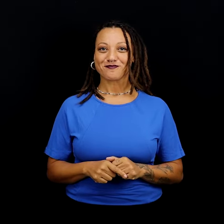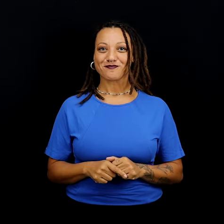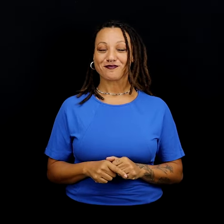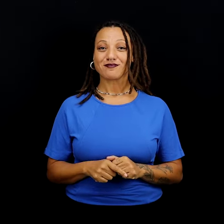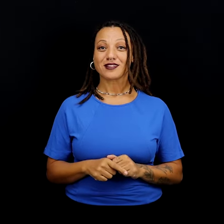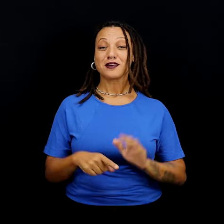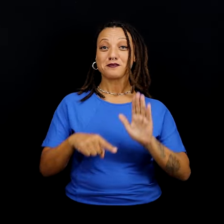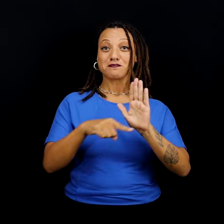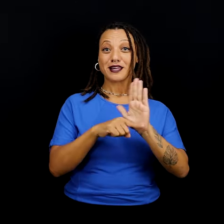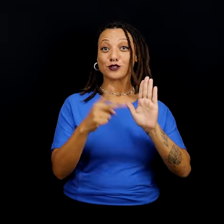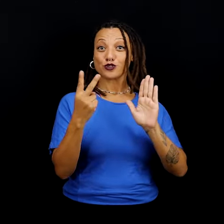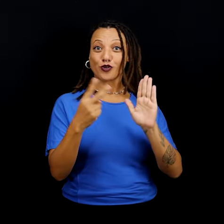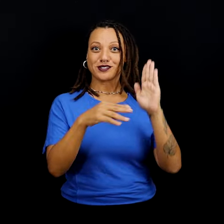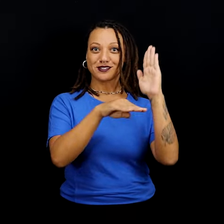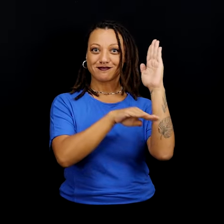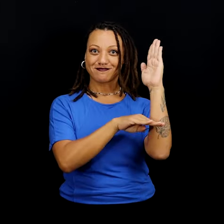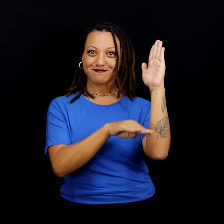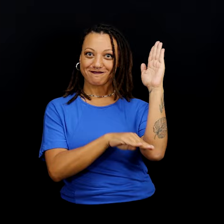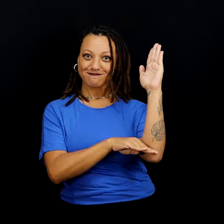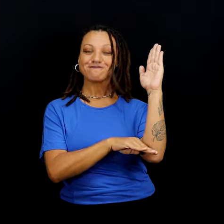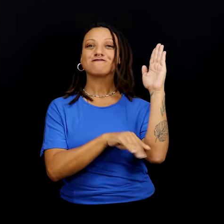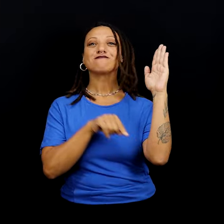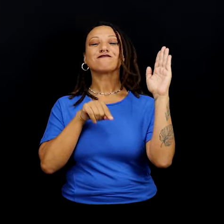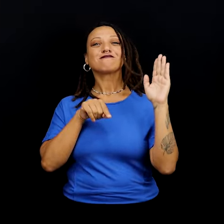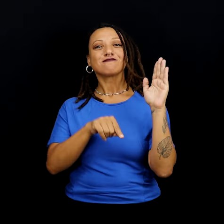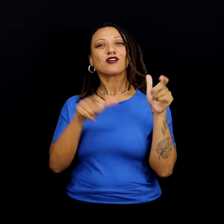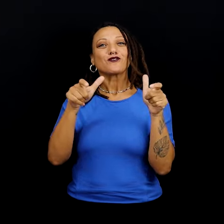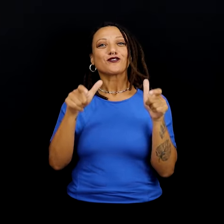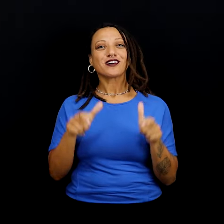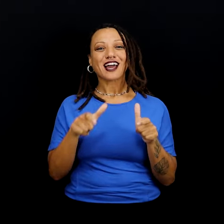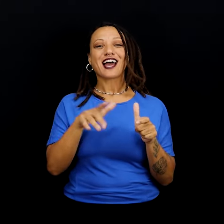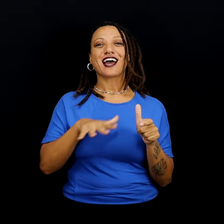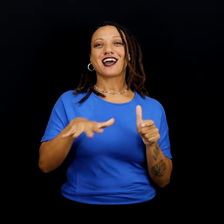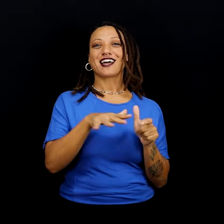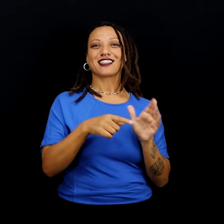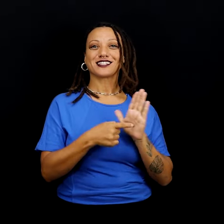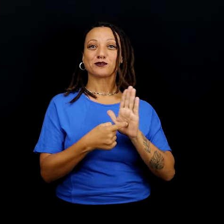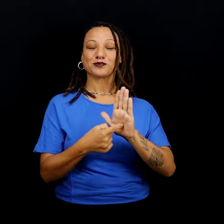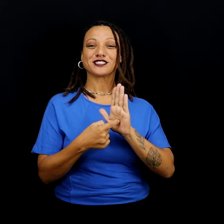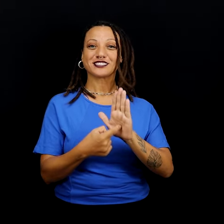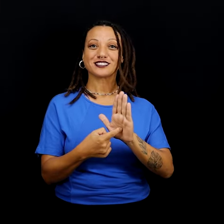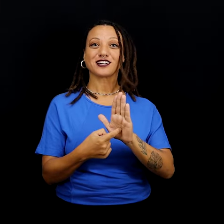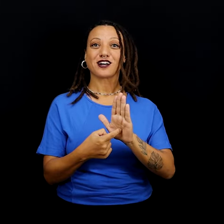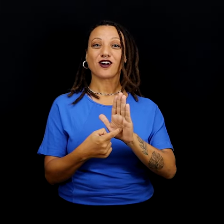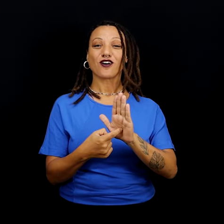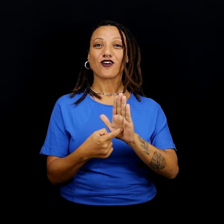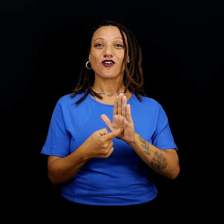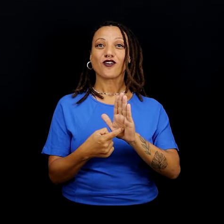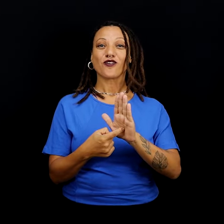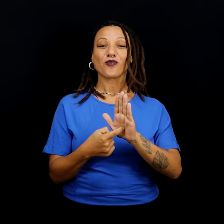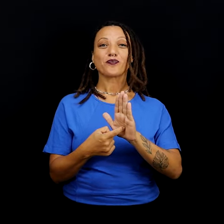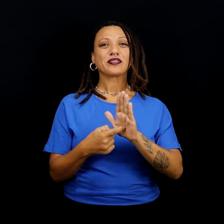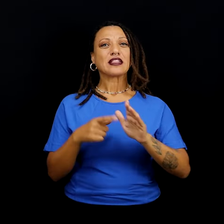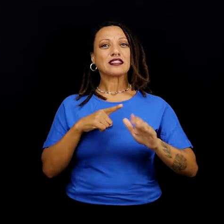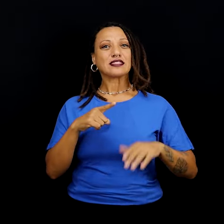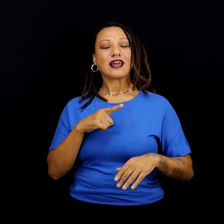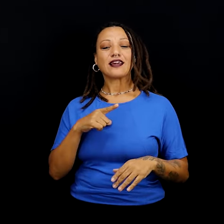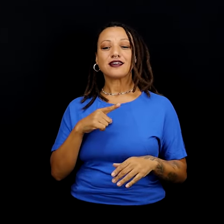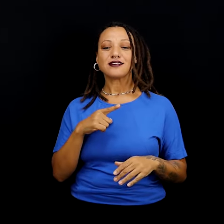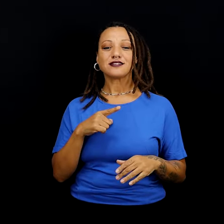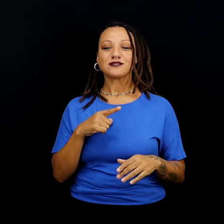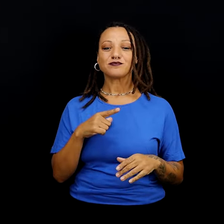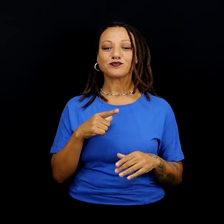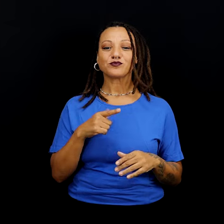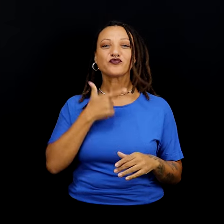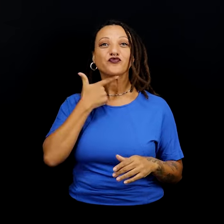Esse segundo subsolo, na verdade, é o local da exposição onde a gente mais colocou